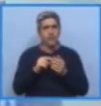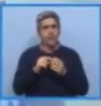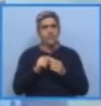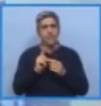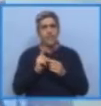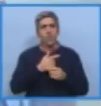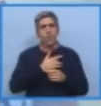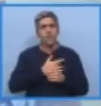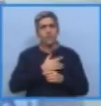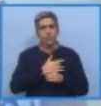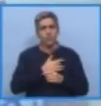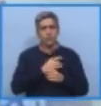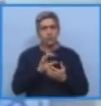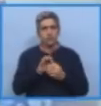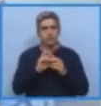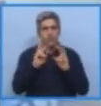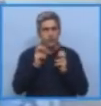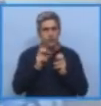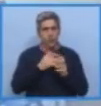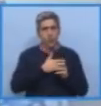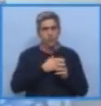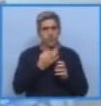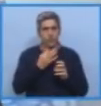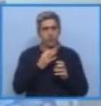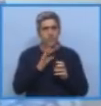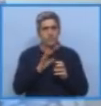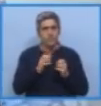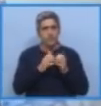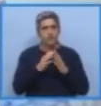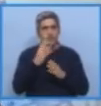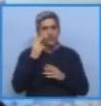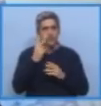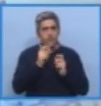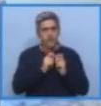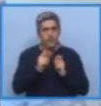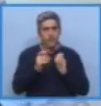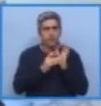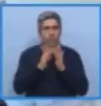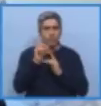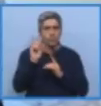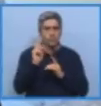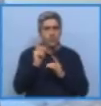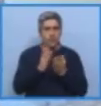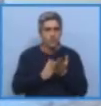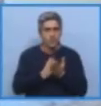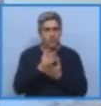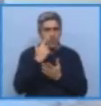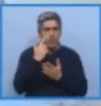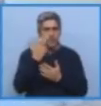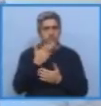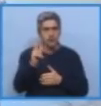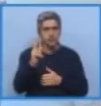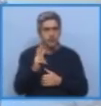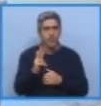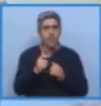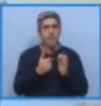que é o amor. O amor que presidiu a toda a vida, a toda a dádiva de Jesus, é aquilo que permanece em eterno.